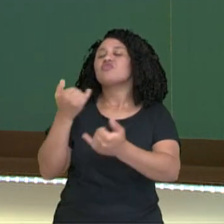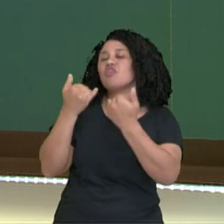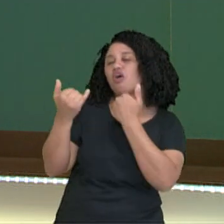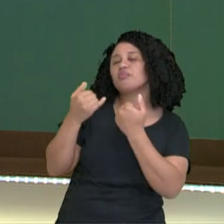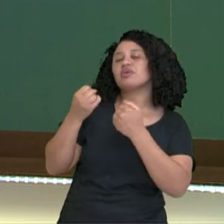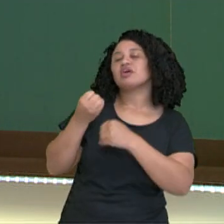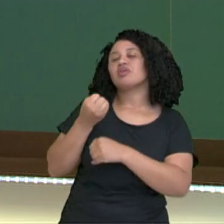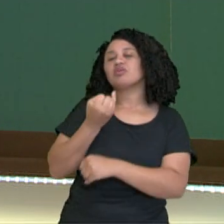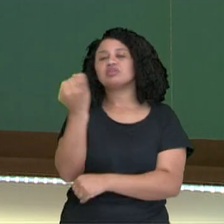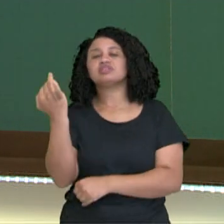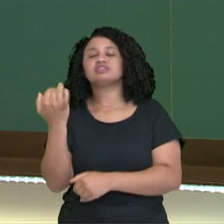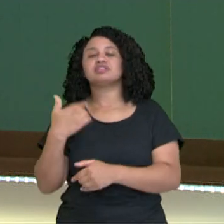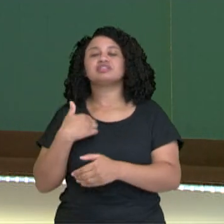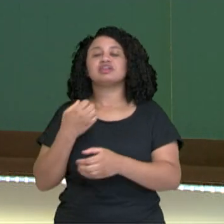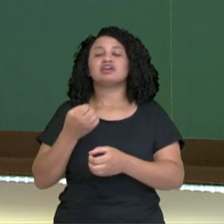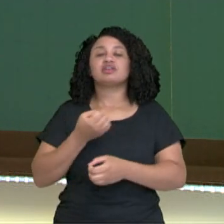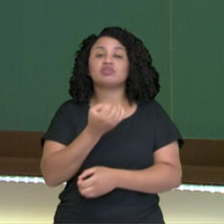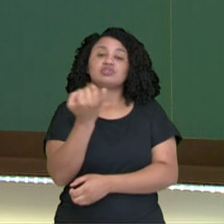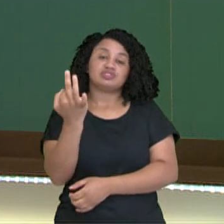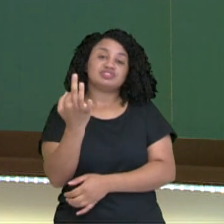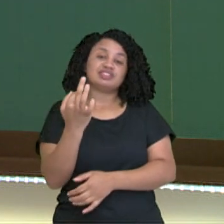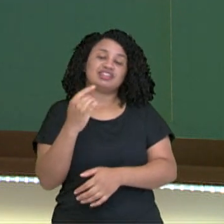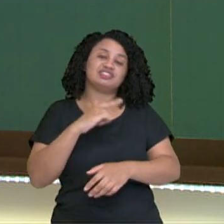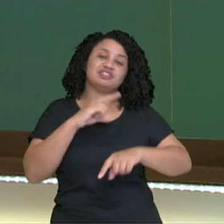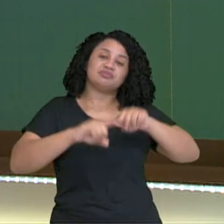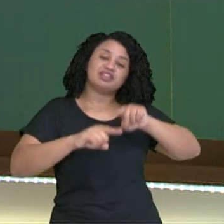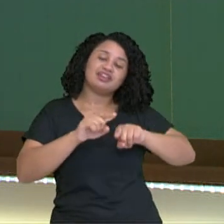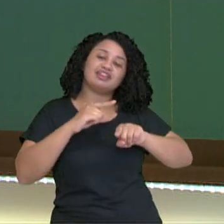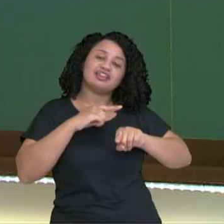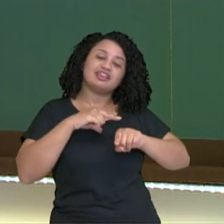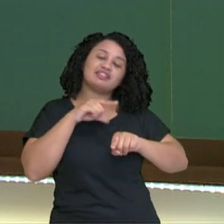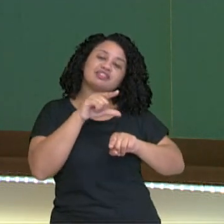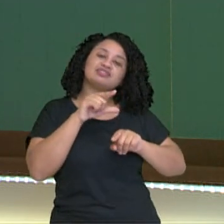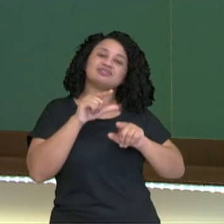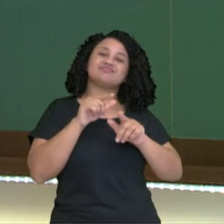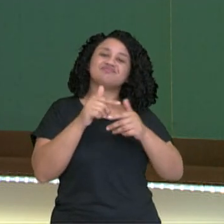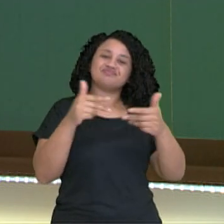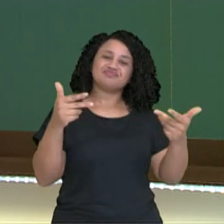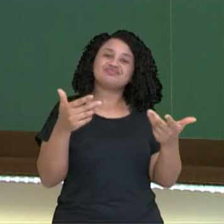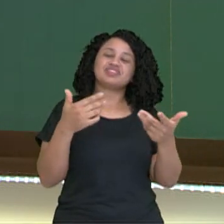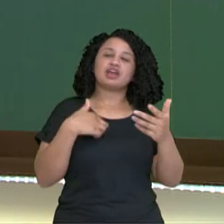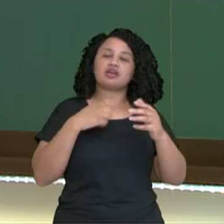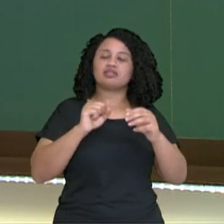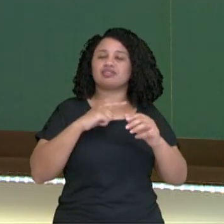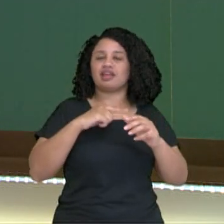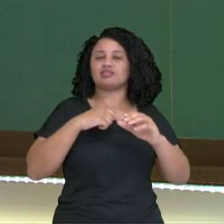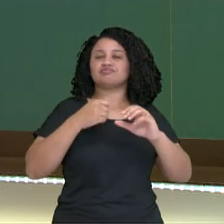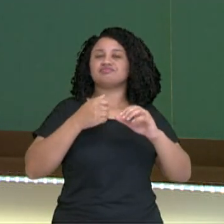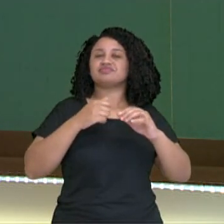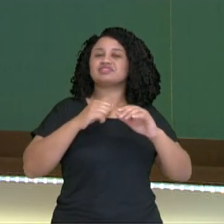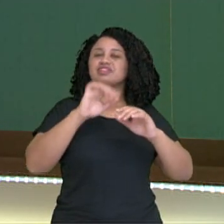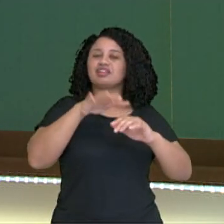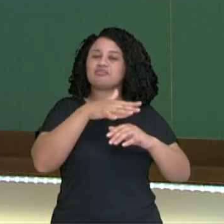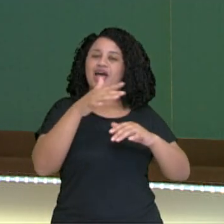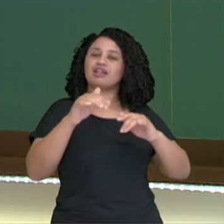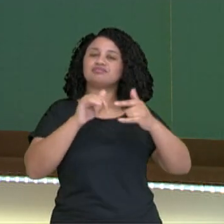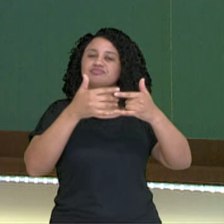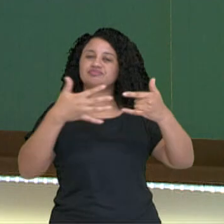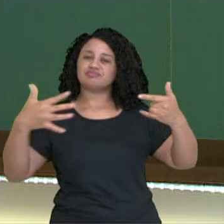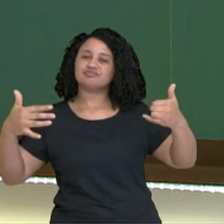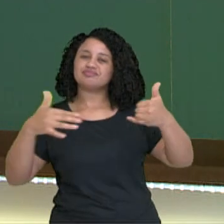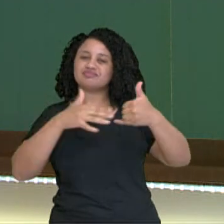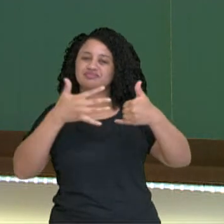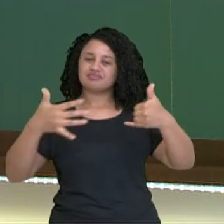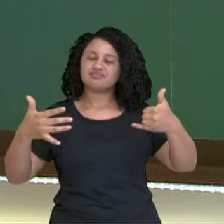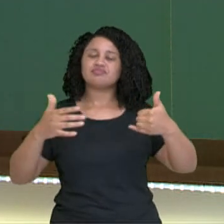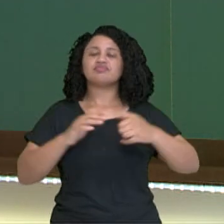quantidade de matéria existente daquela substância. Não importa qual seja a substância em questão, tá? Lembre-se disso